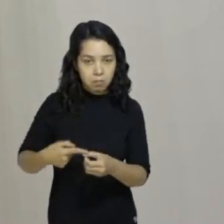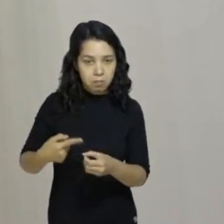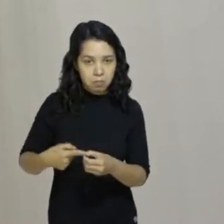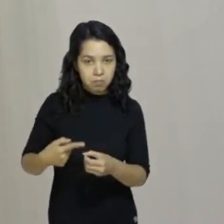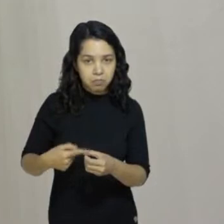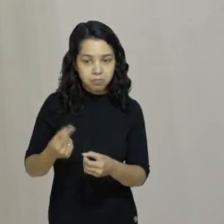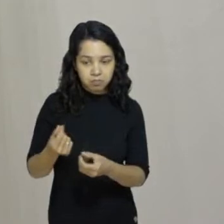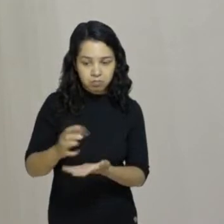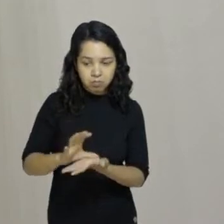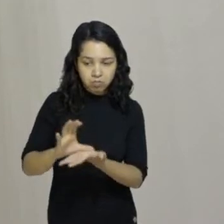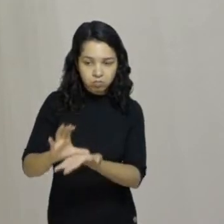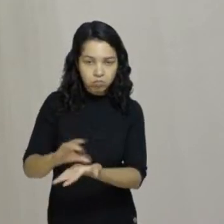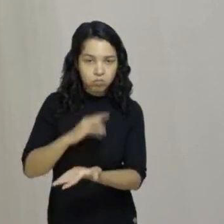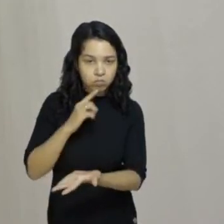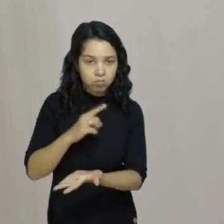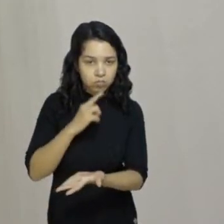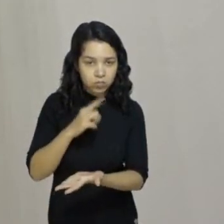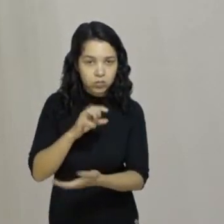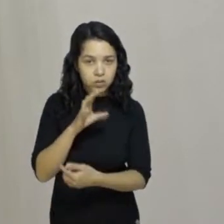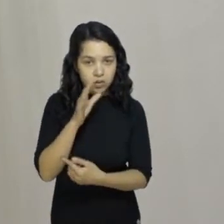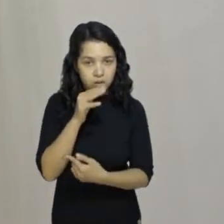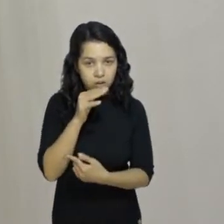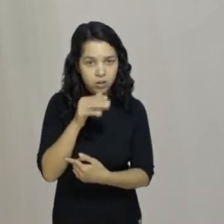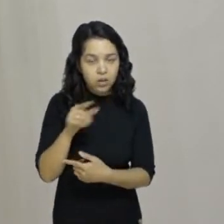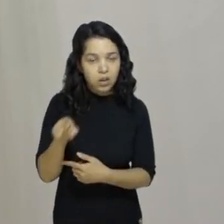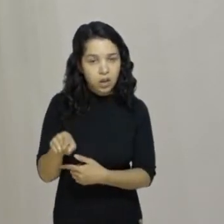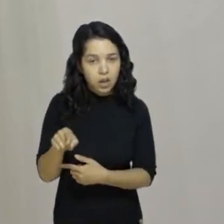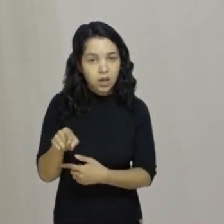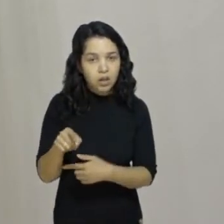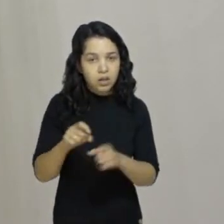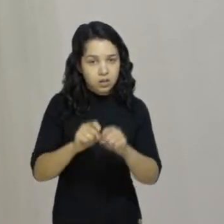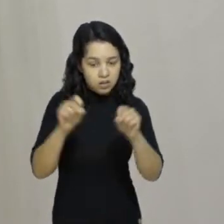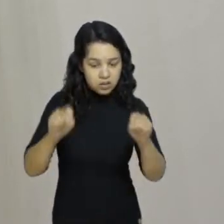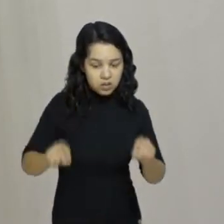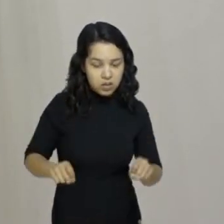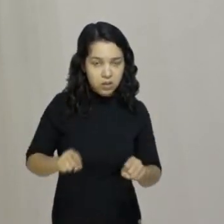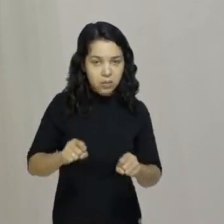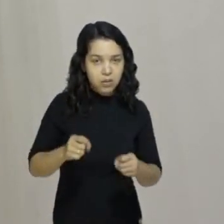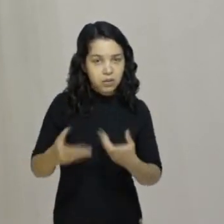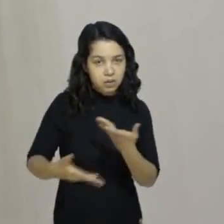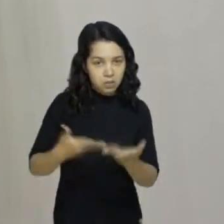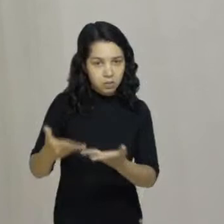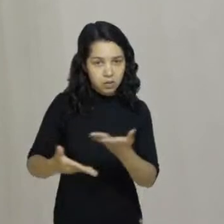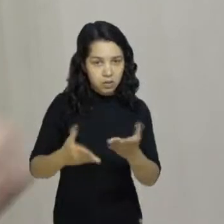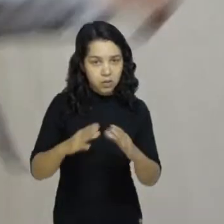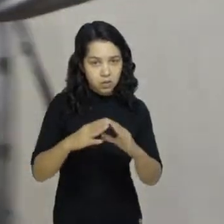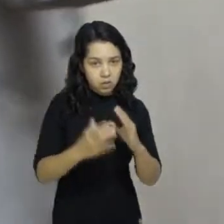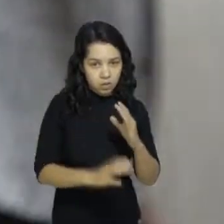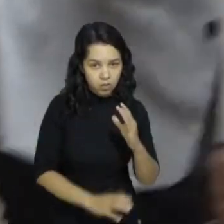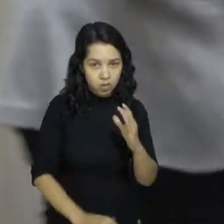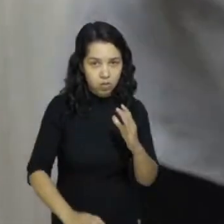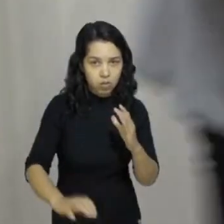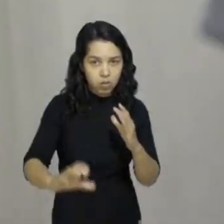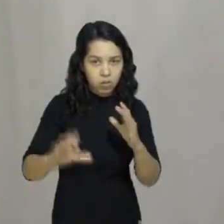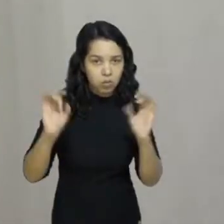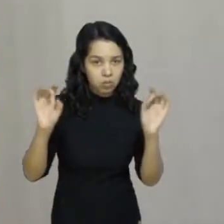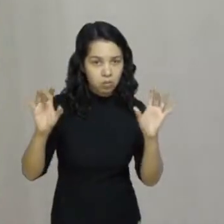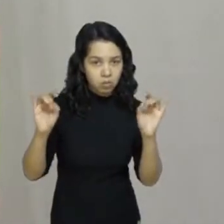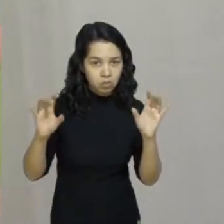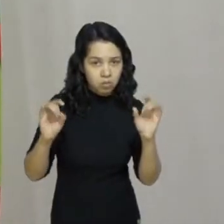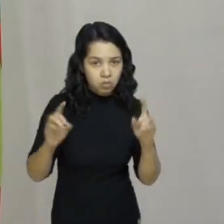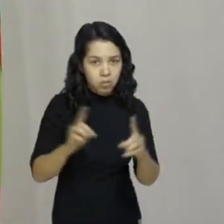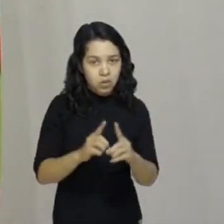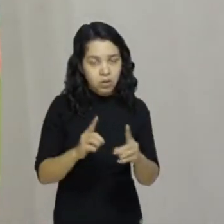investimento a casan fez um sistema de tratamento de esgoto extraordinário agora que atende Balneário